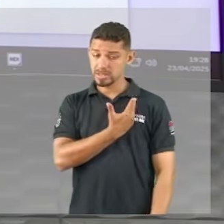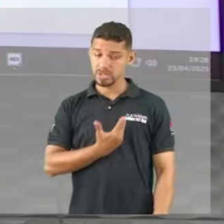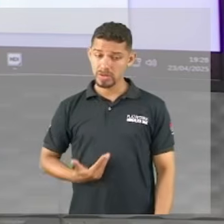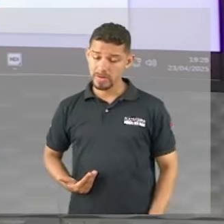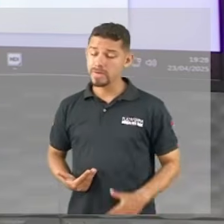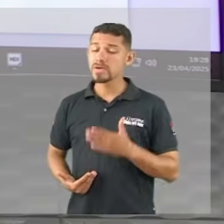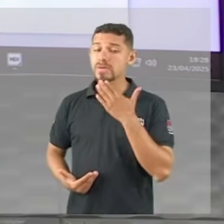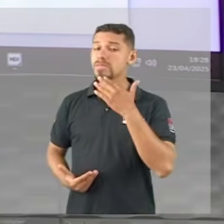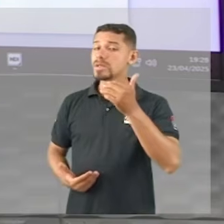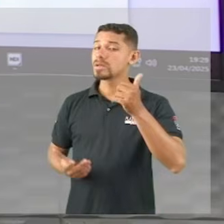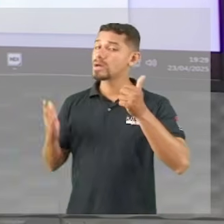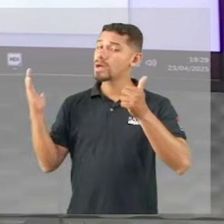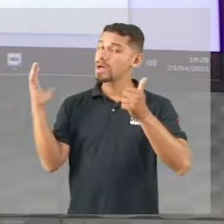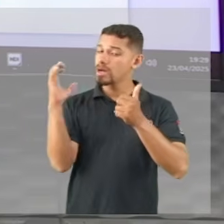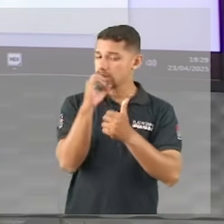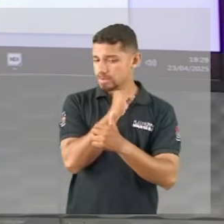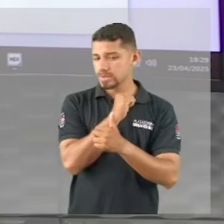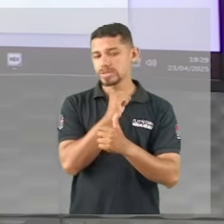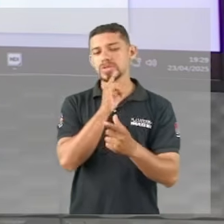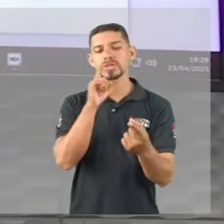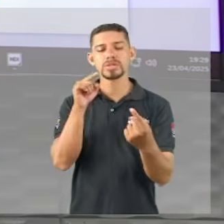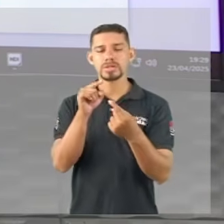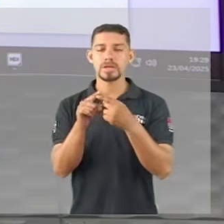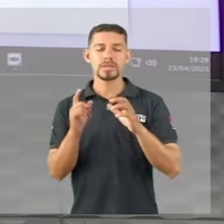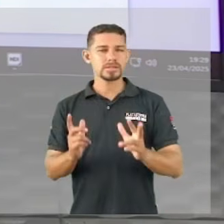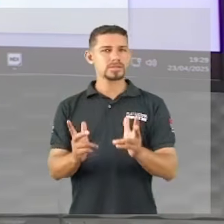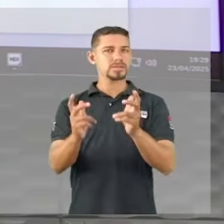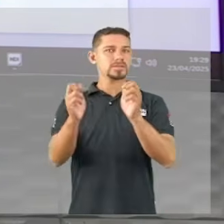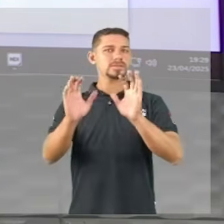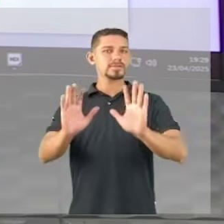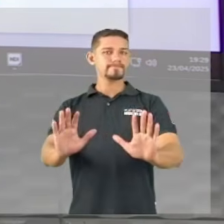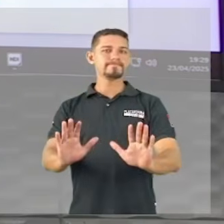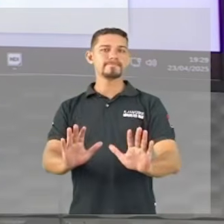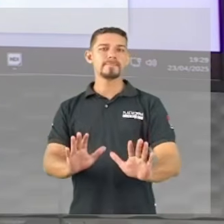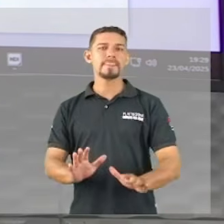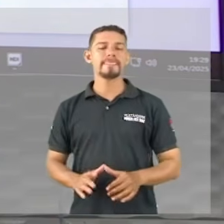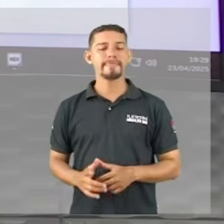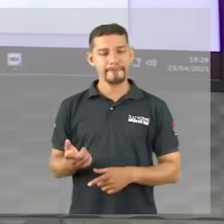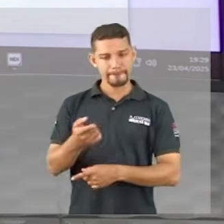sido mais rápidas e eficazes. Então a gente já percebe aqui que ele